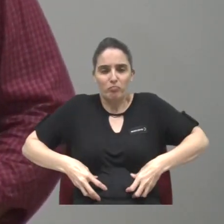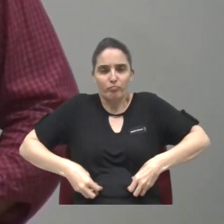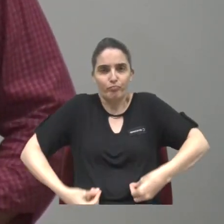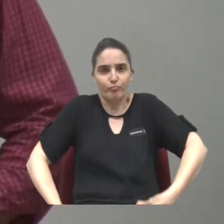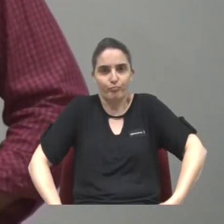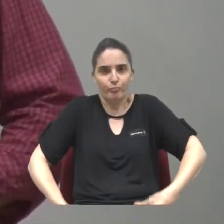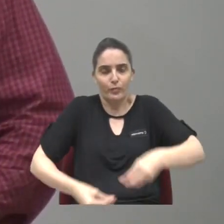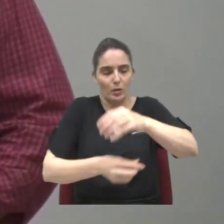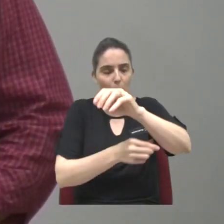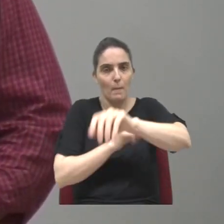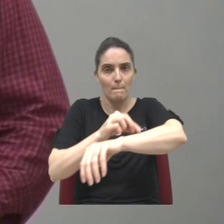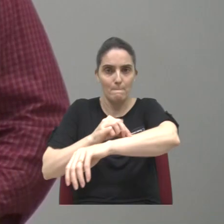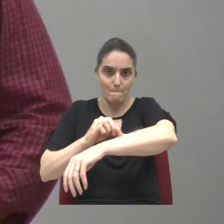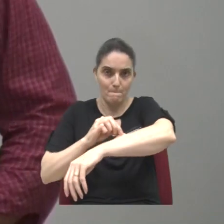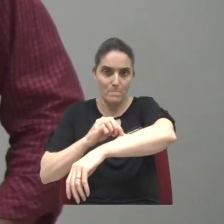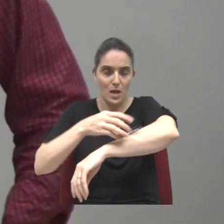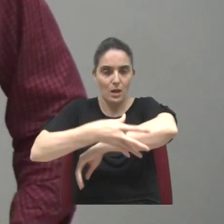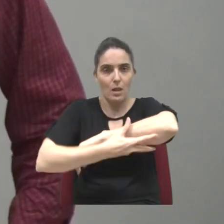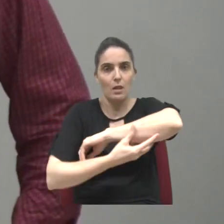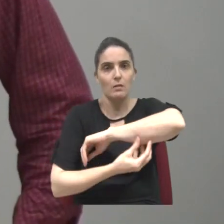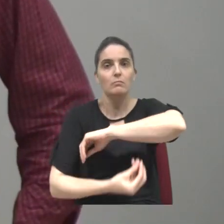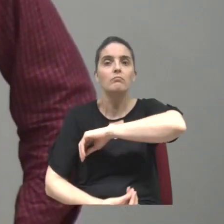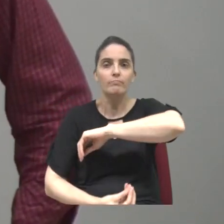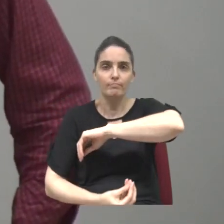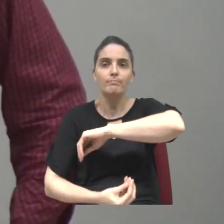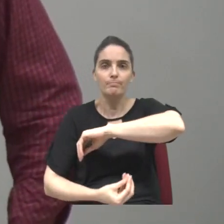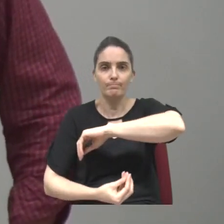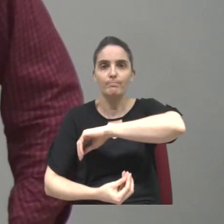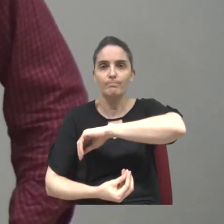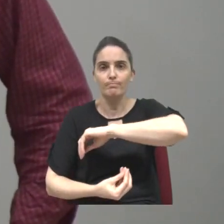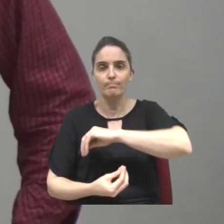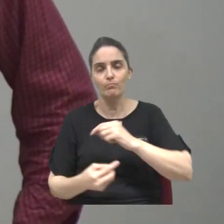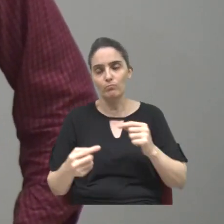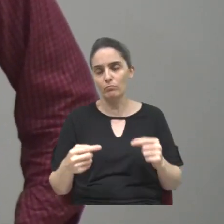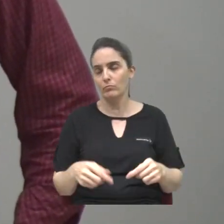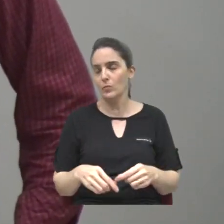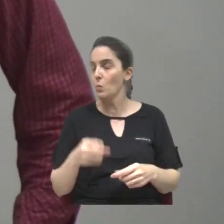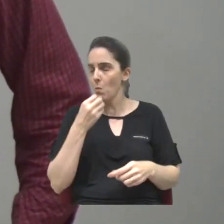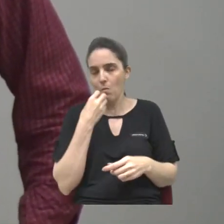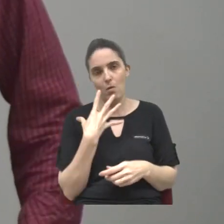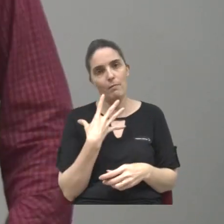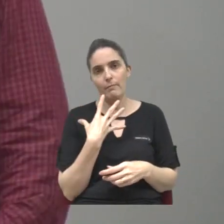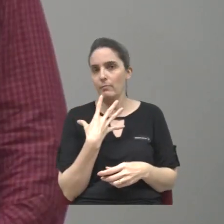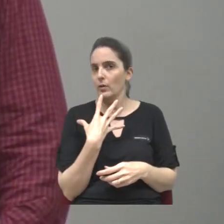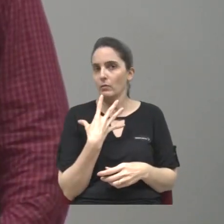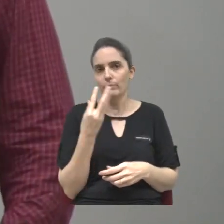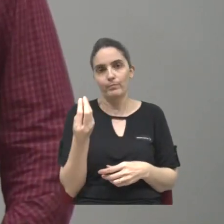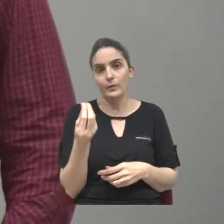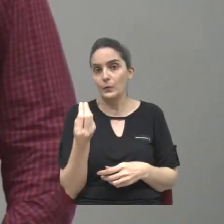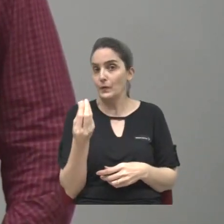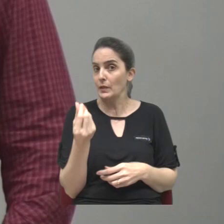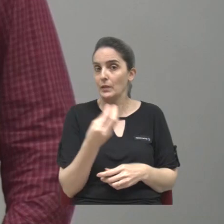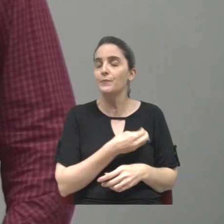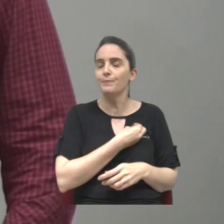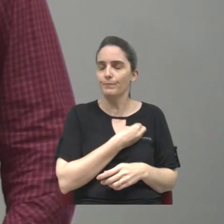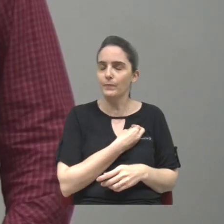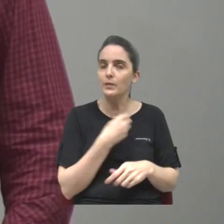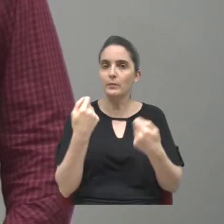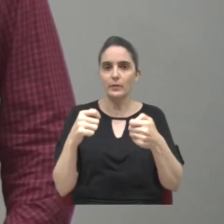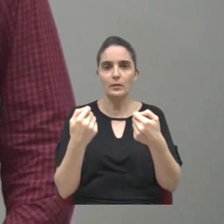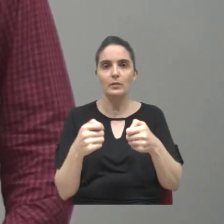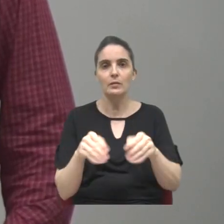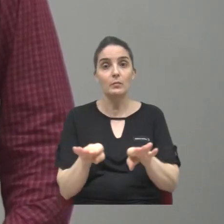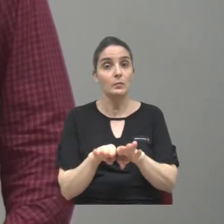um pouco adiposo, e aquilo é incompatível com a pessoa ter uma qualidade de vida. Outra coisa, as mulheres